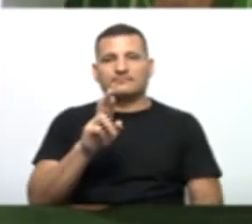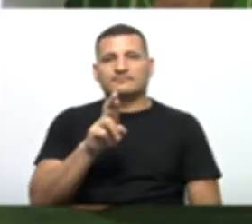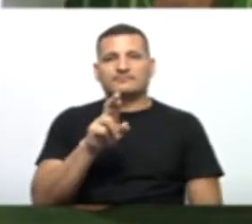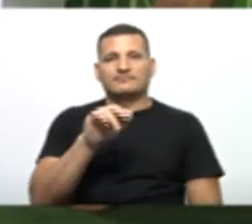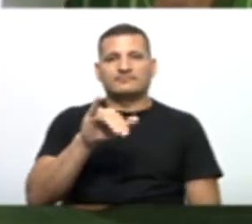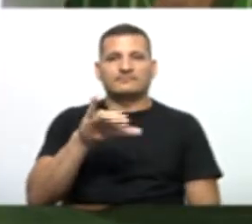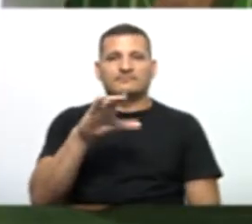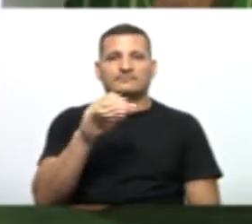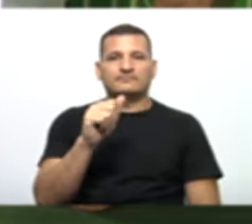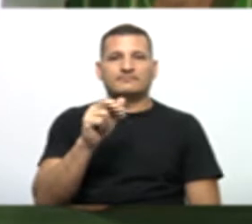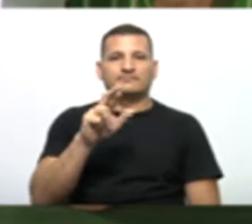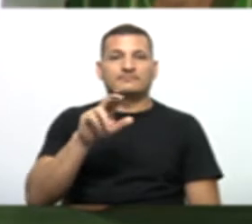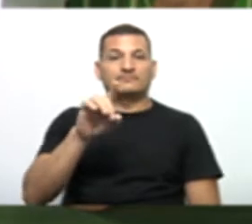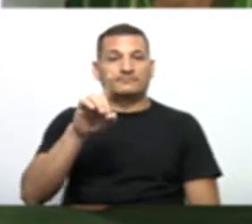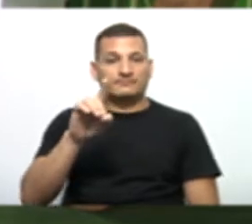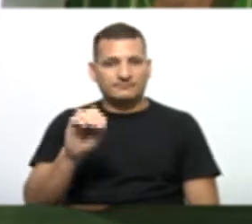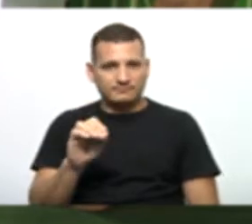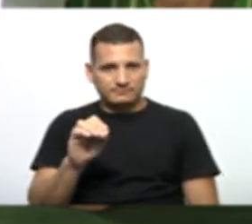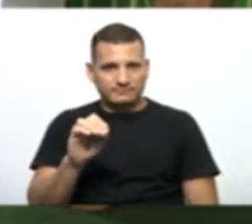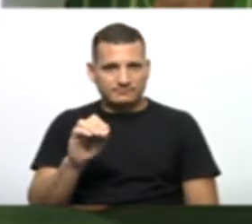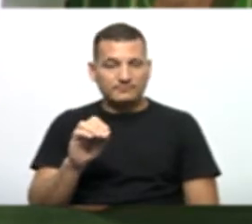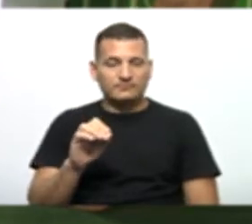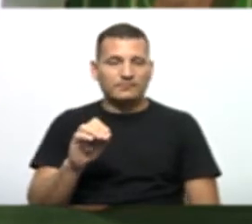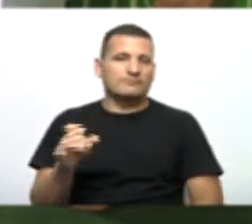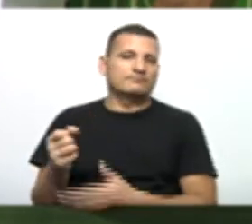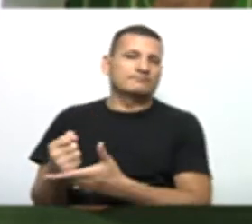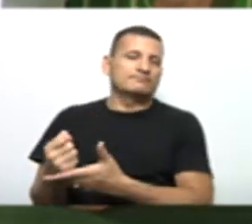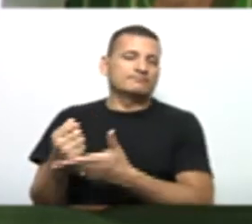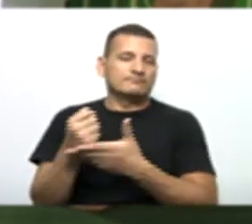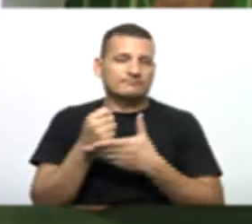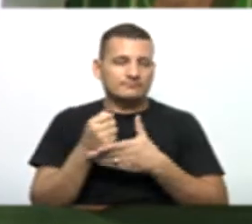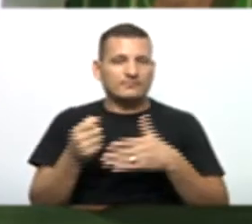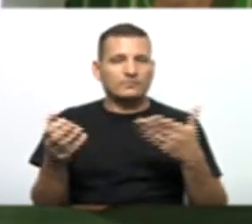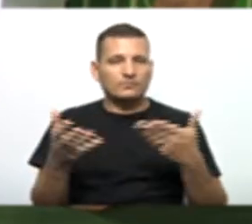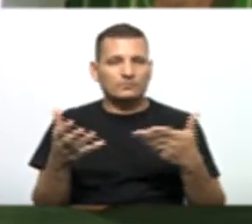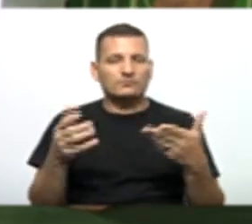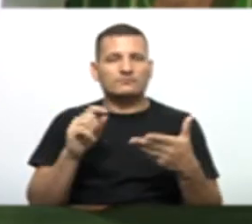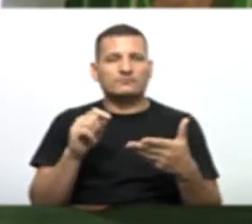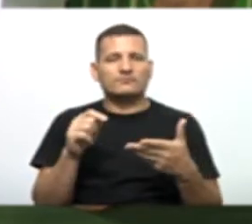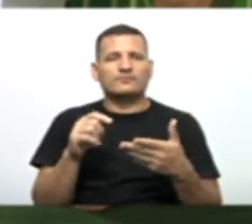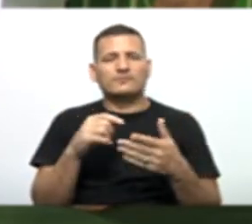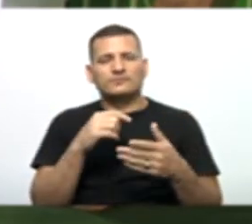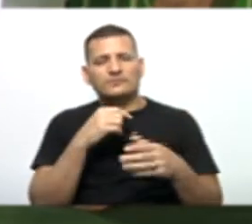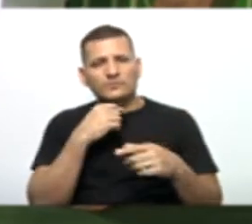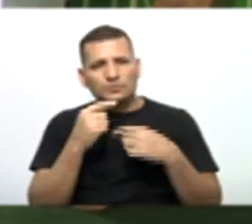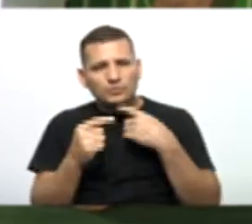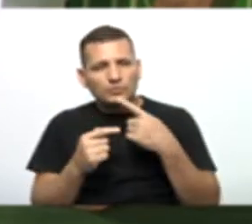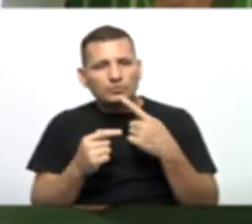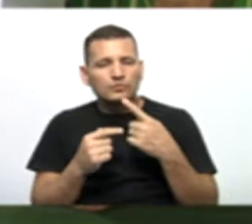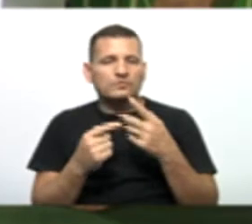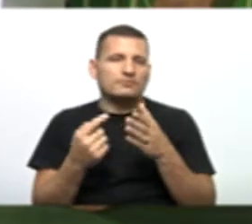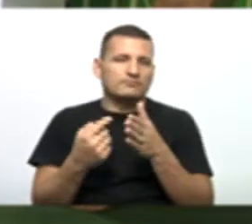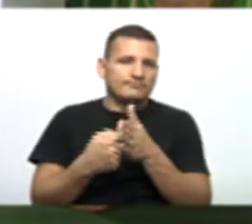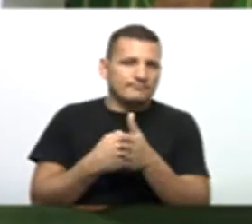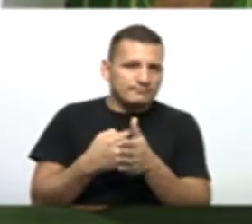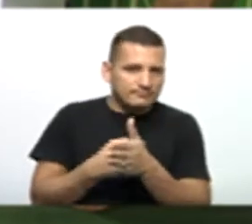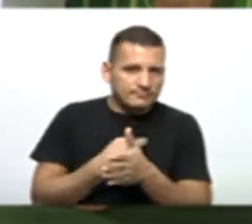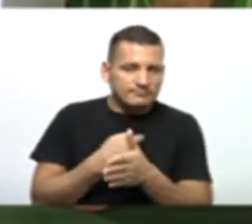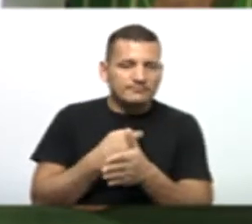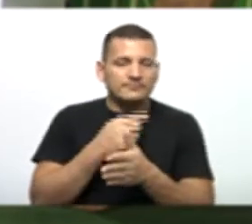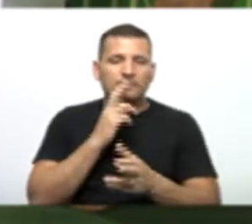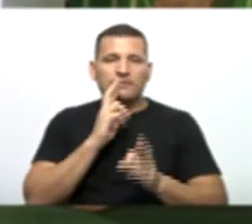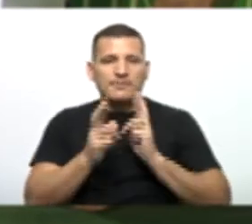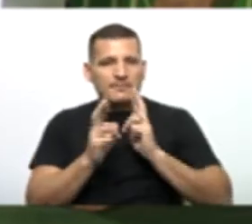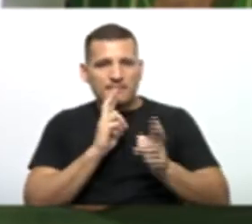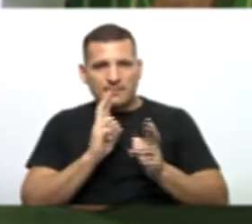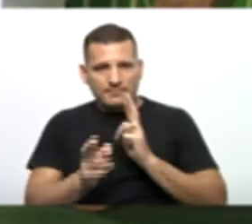aqui vai nos ajudar hoje a responder todas as perguntas, todos os questionamentos, né, professor Ricardo? Com muito